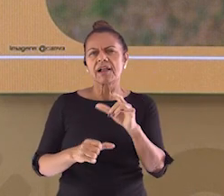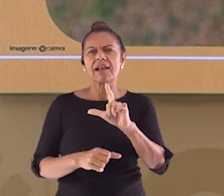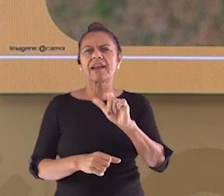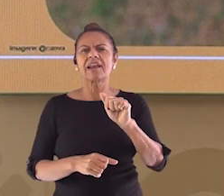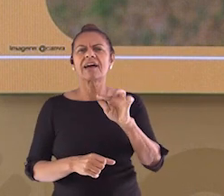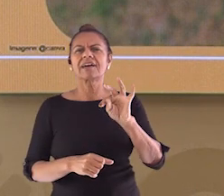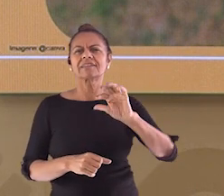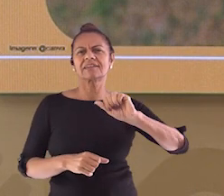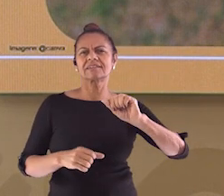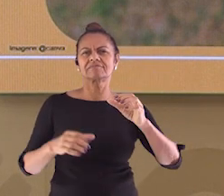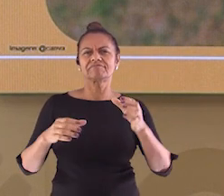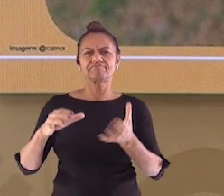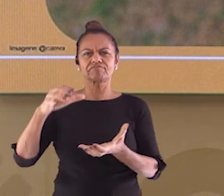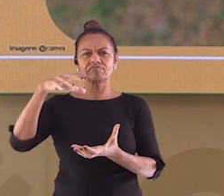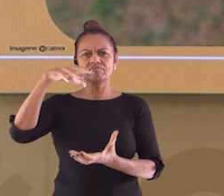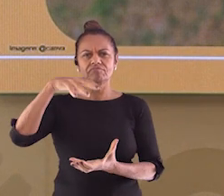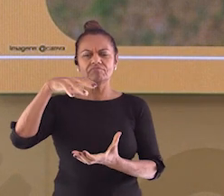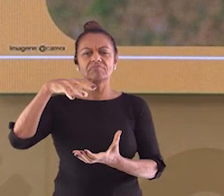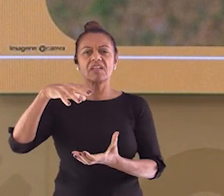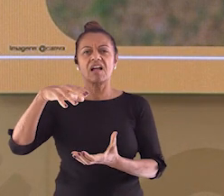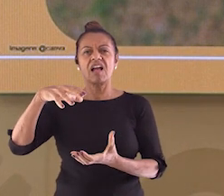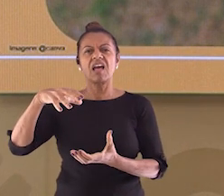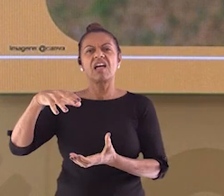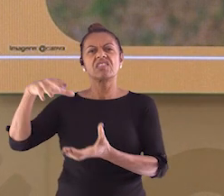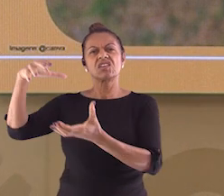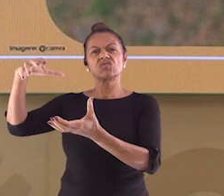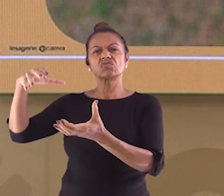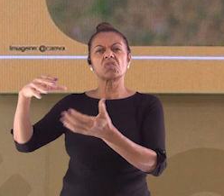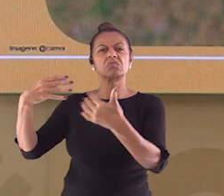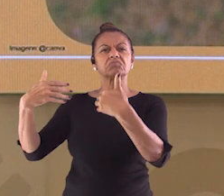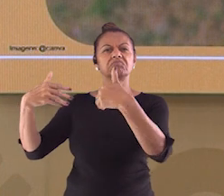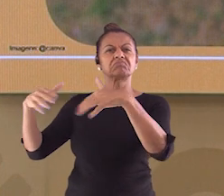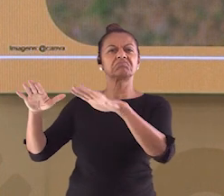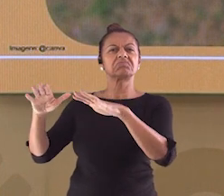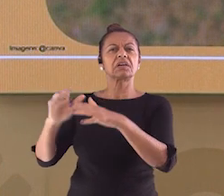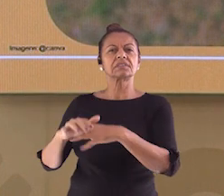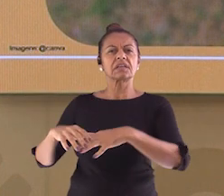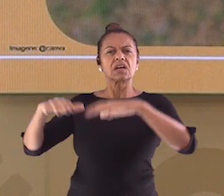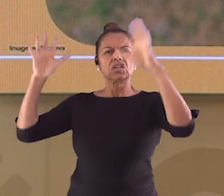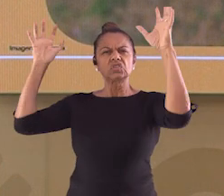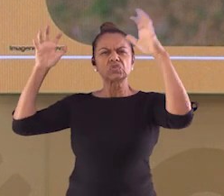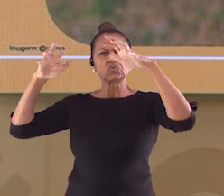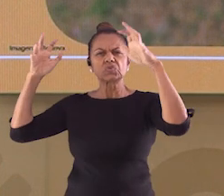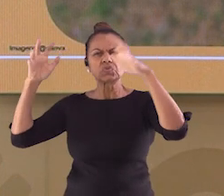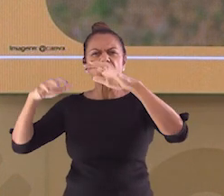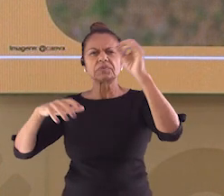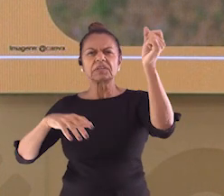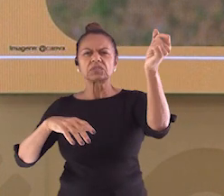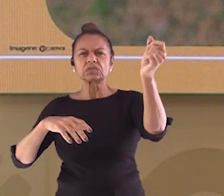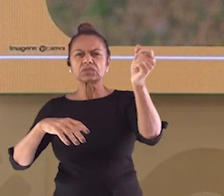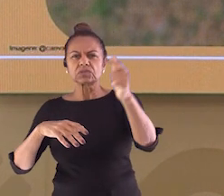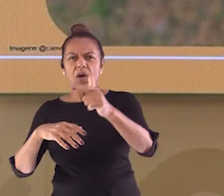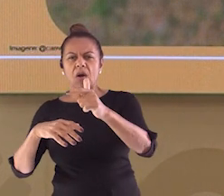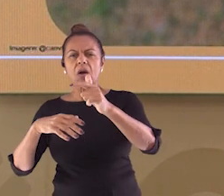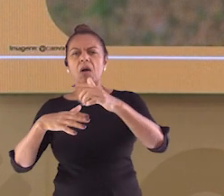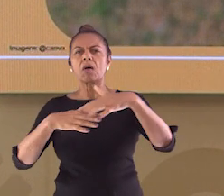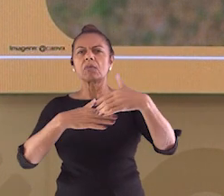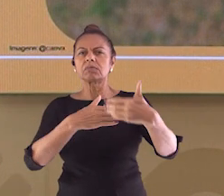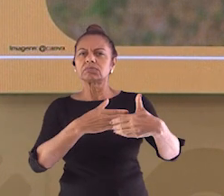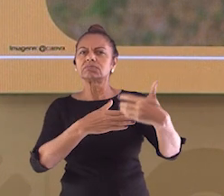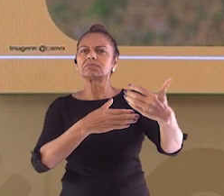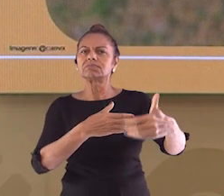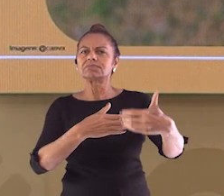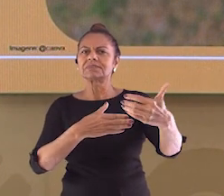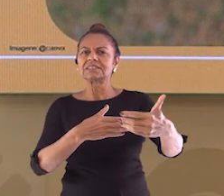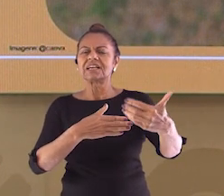alguns dias ao ar livre. Com o tempo, você vai perceber que ela vai começar a enferrujar, pois a